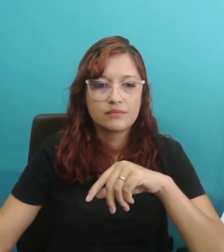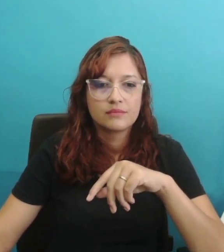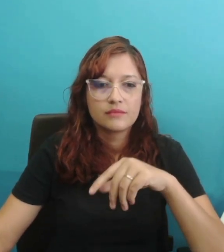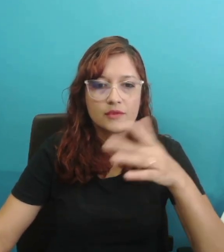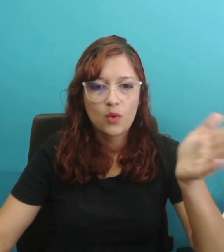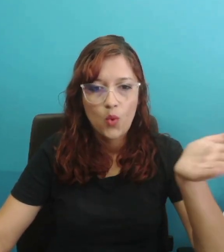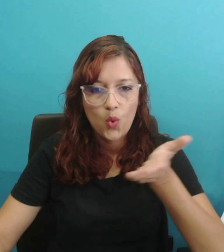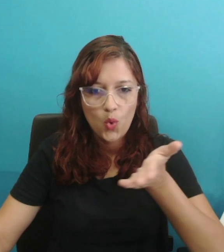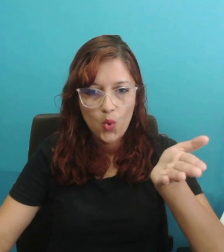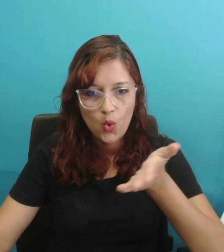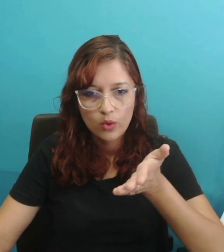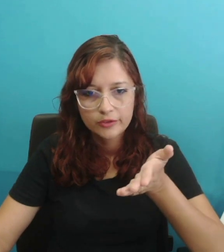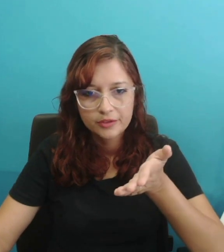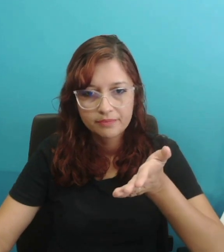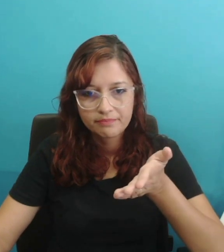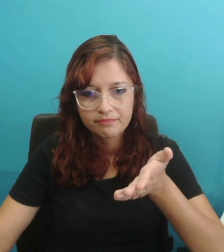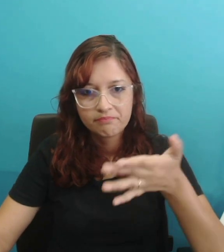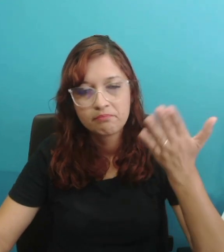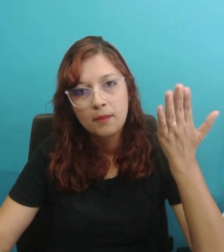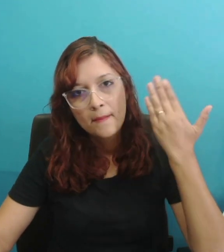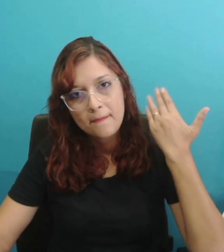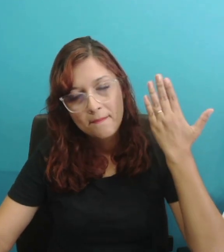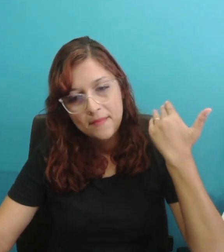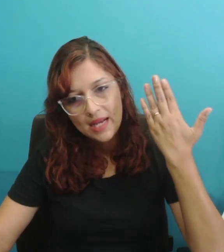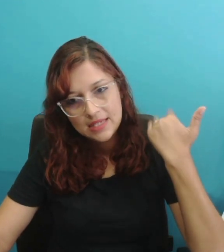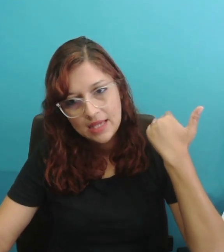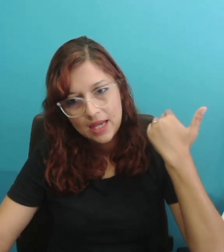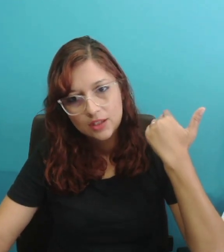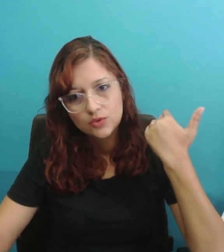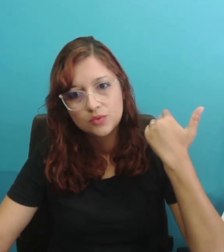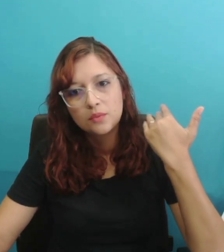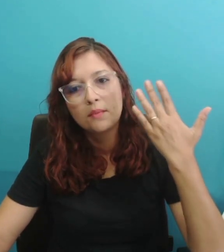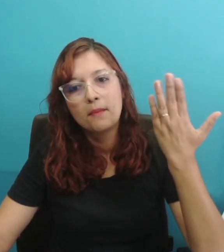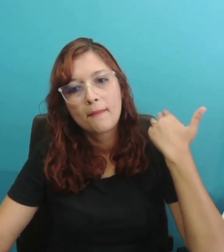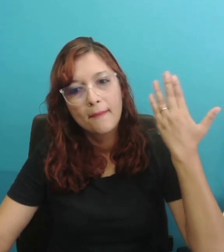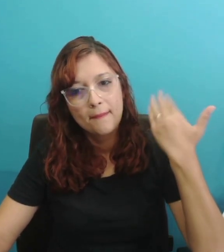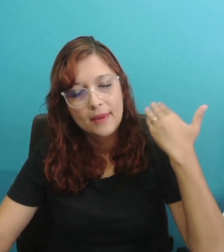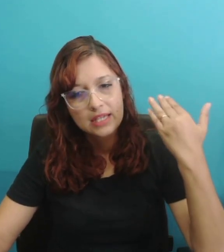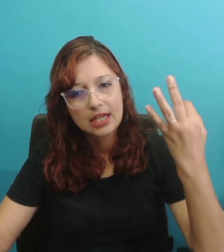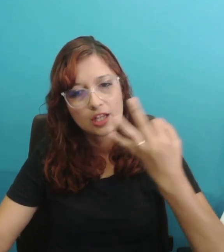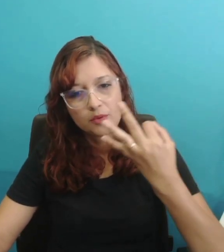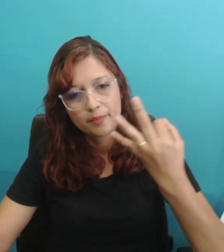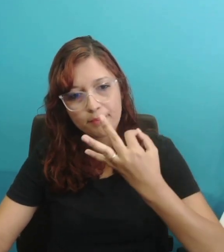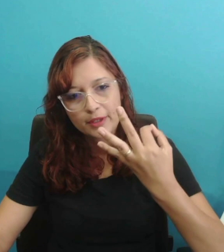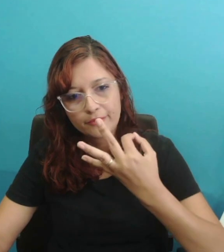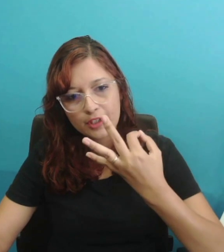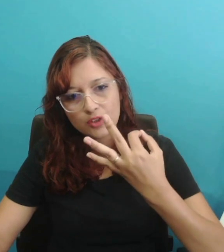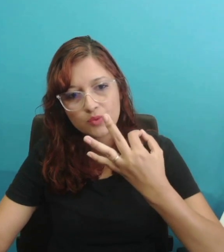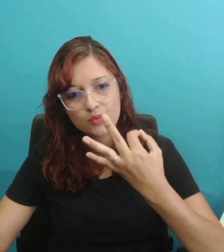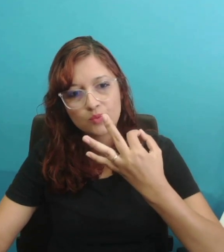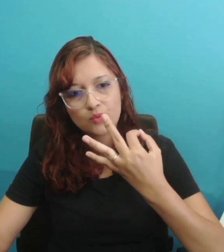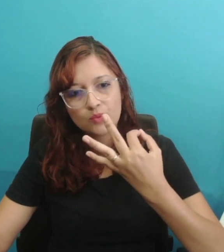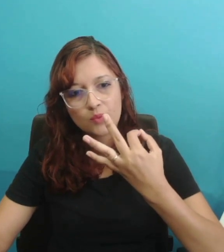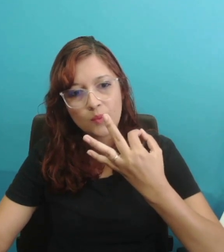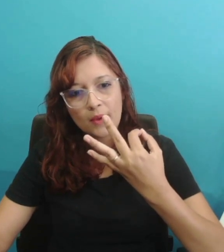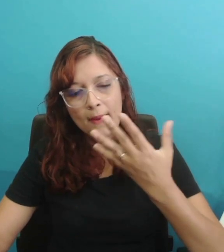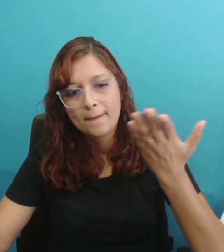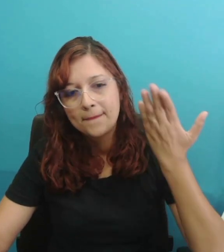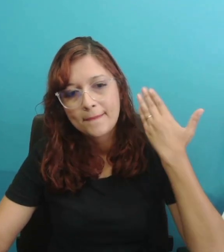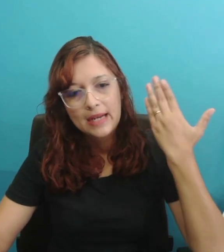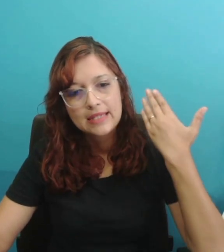O primeiro modo, que é o indicativo, presente, passado, passado